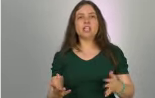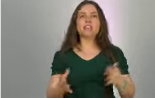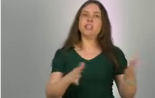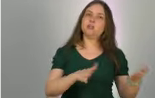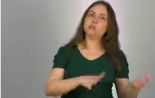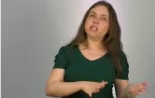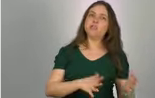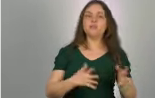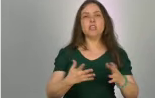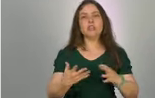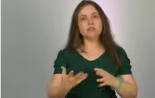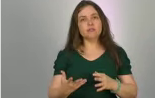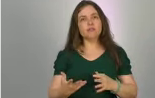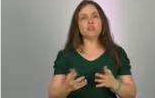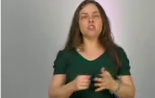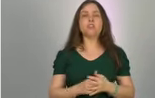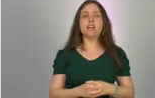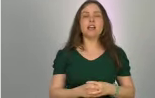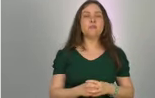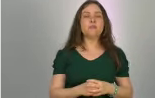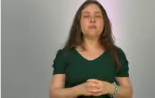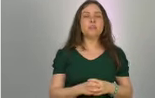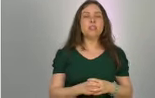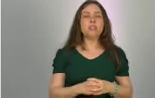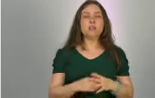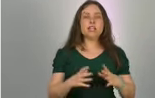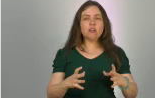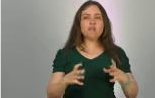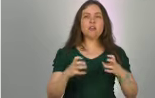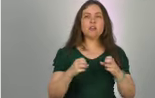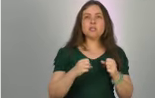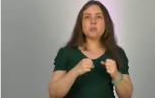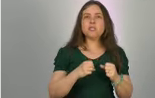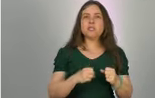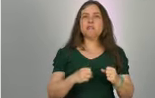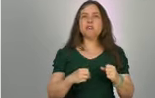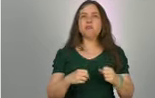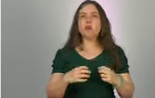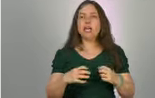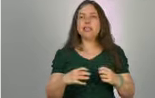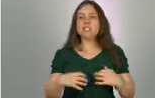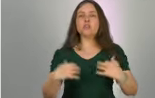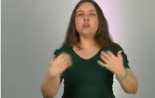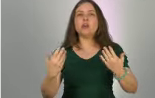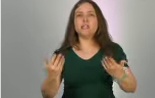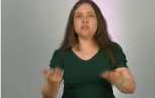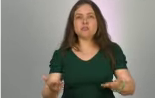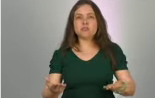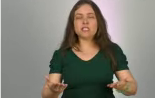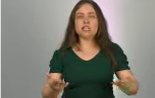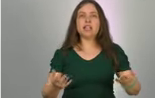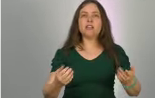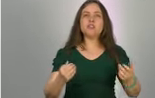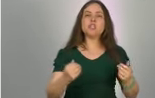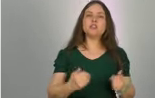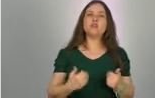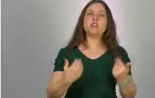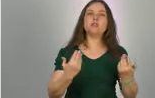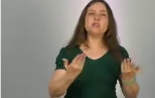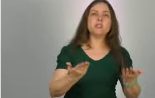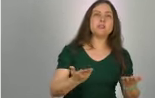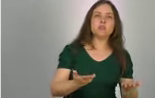não é mais agitada nem empresto nem digital Então ela tem um valor específico da história da Universidade